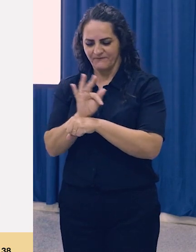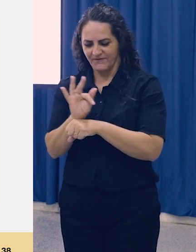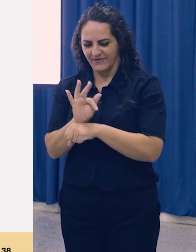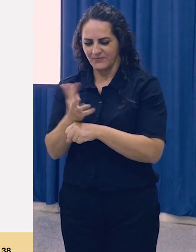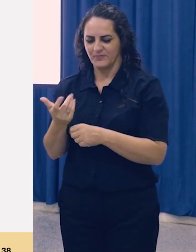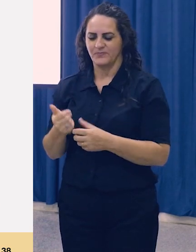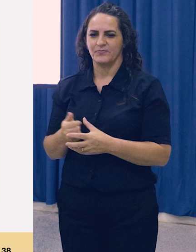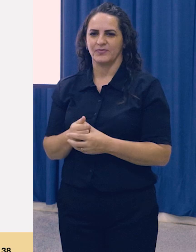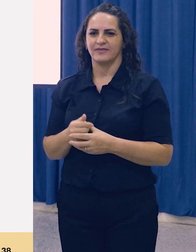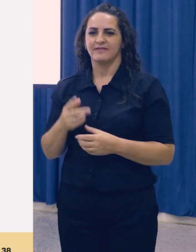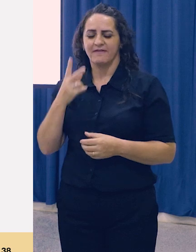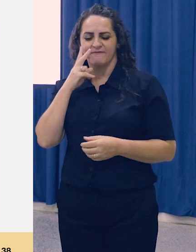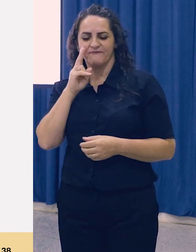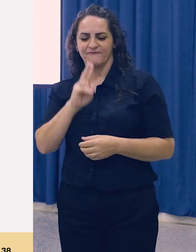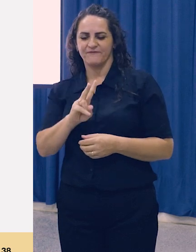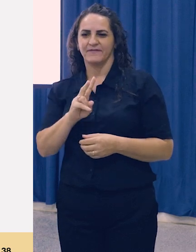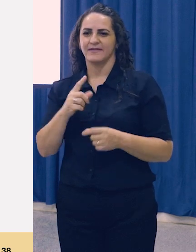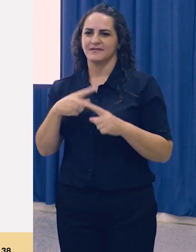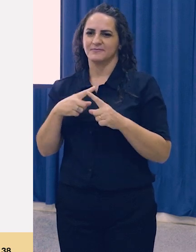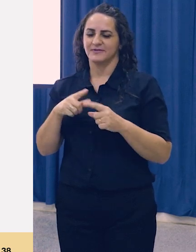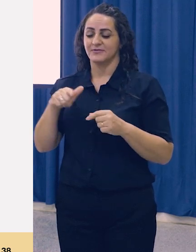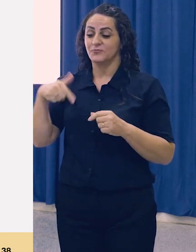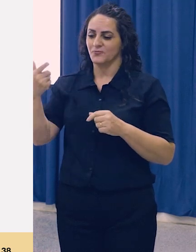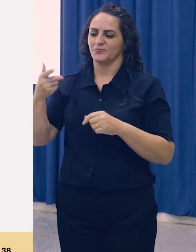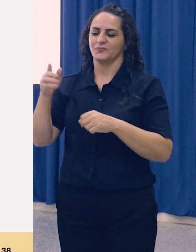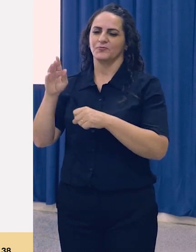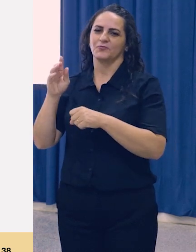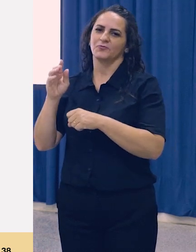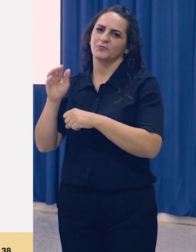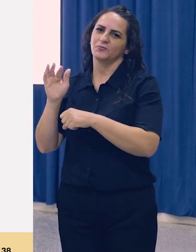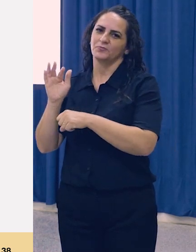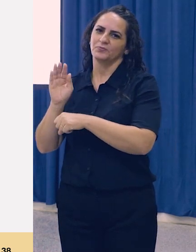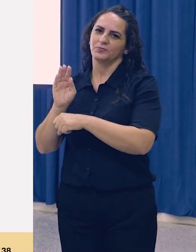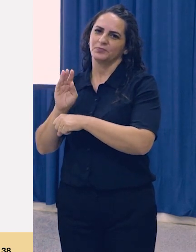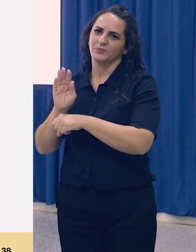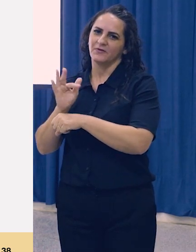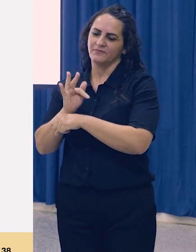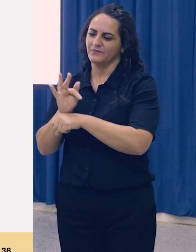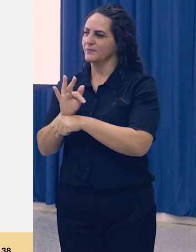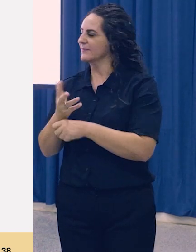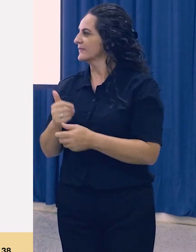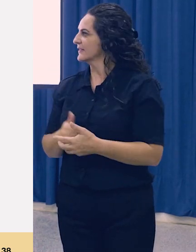esse filme, porque justamente é a Eleven em outro filme. No caso, a Millie em outro filme.